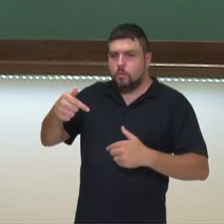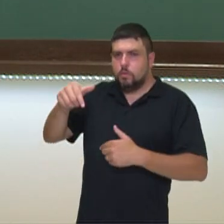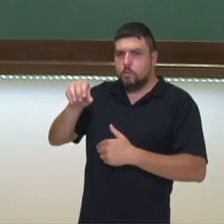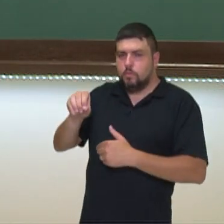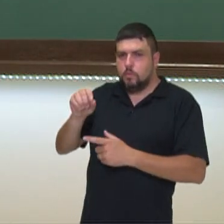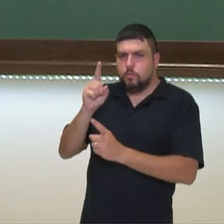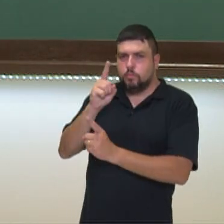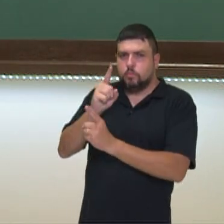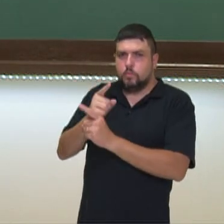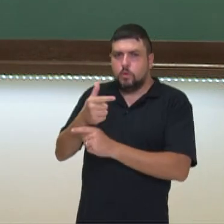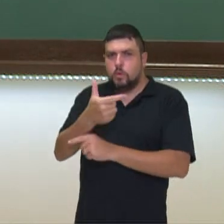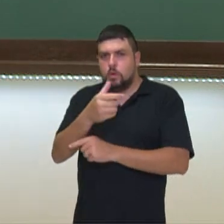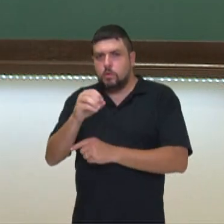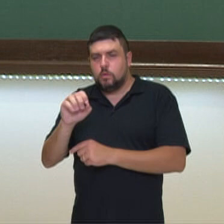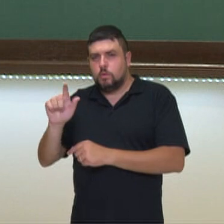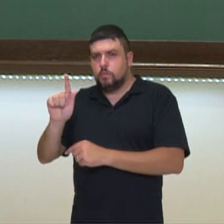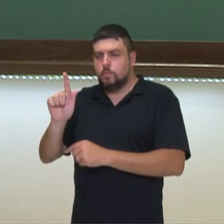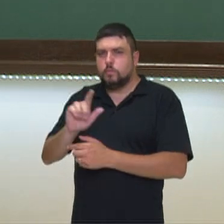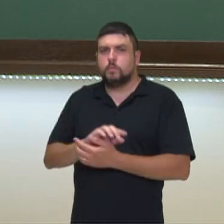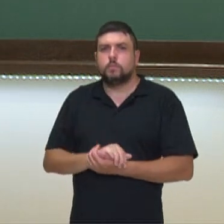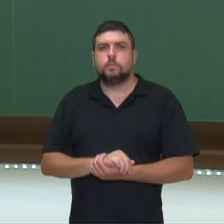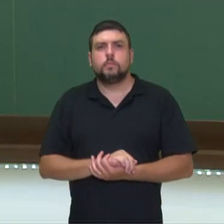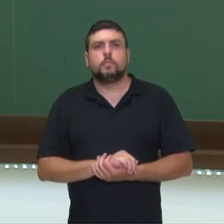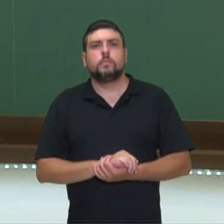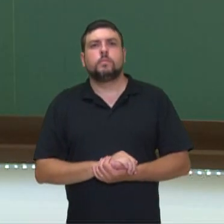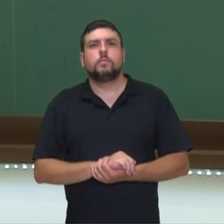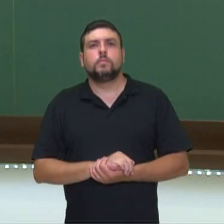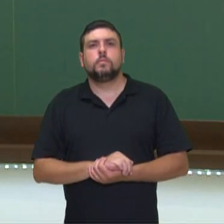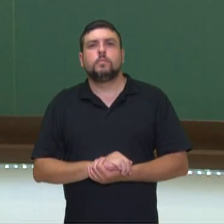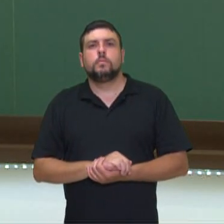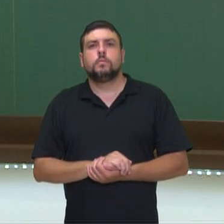o 200 gramas. Dá uma conferida na tela comigo.